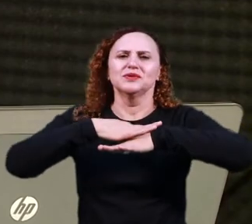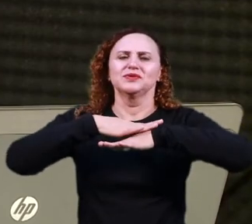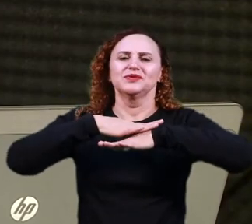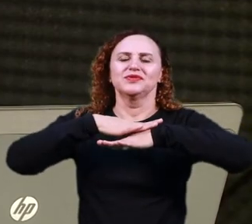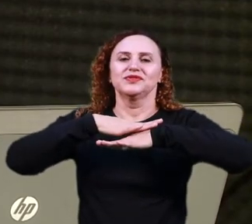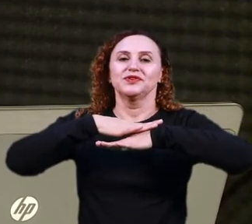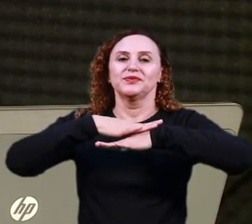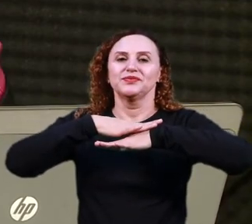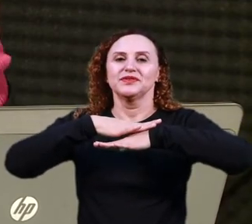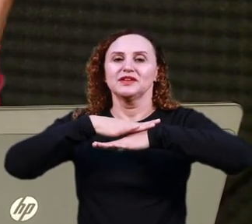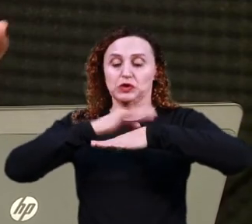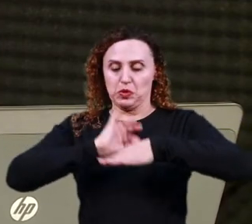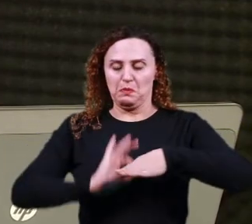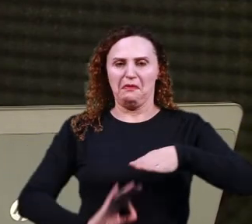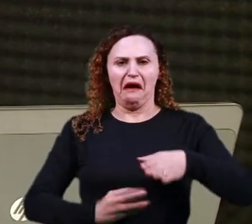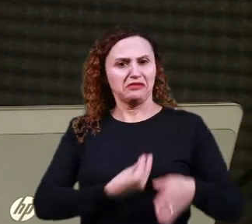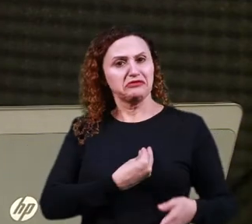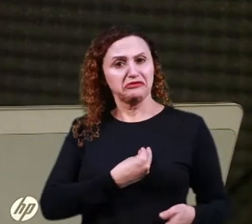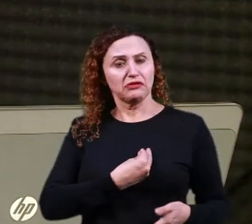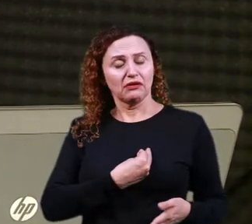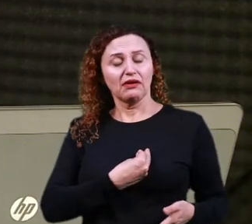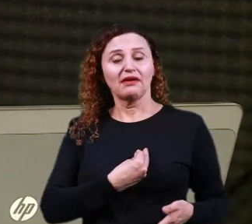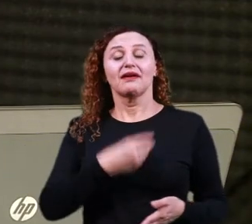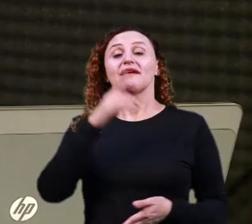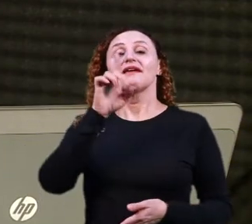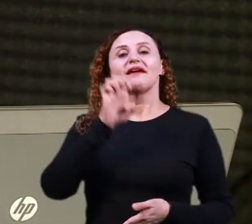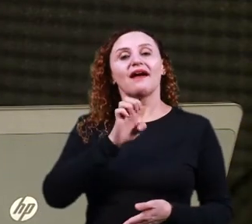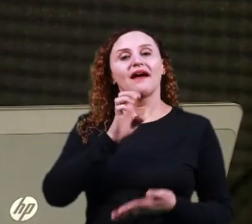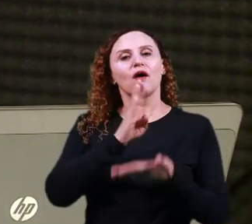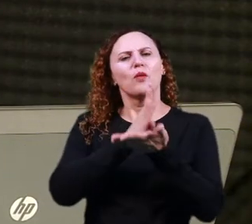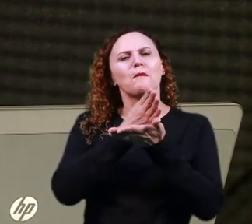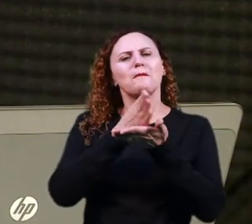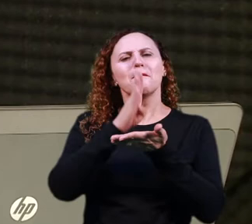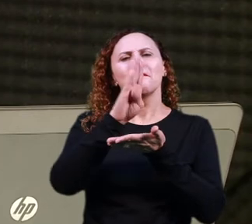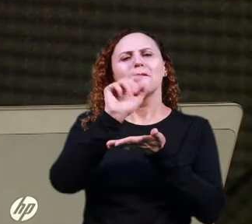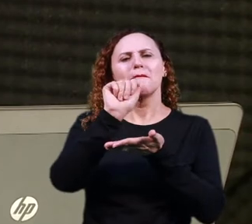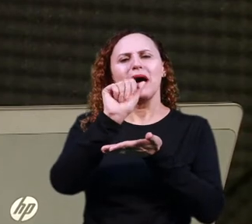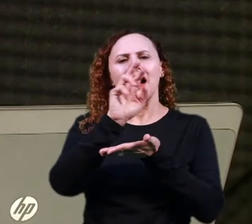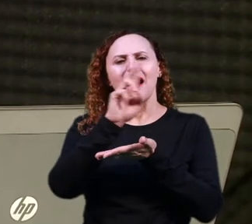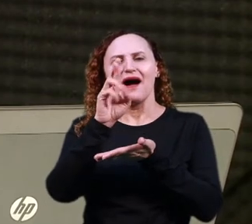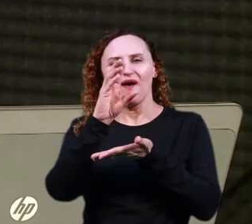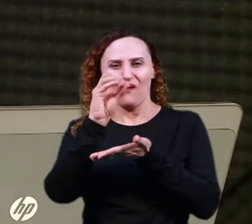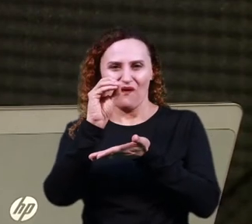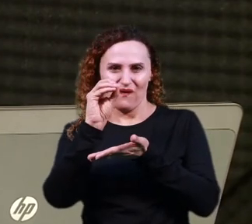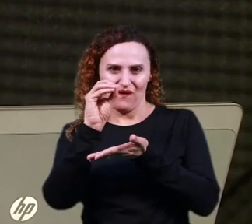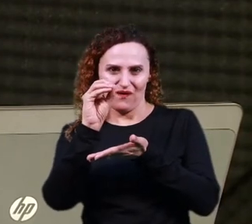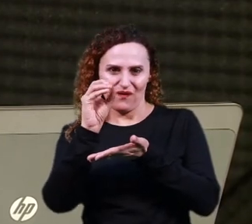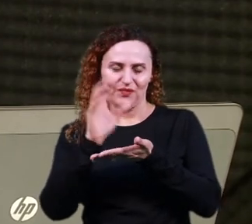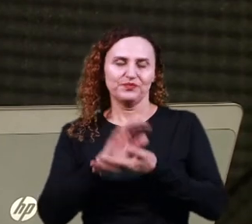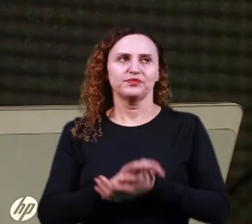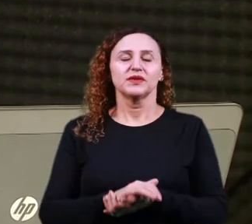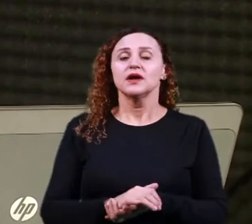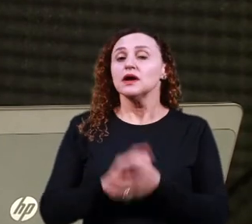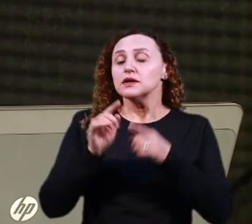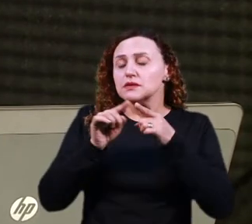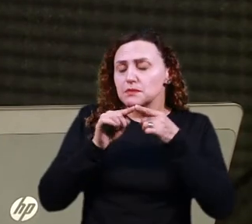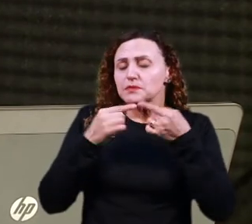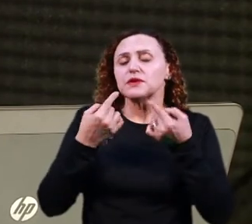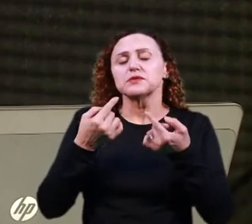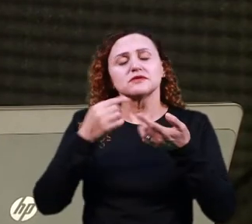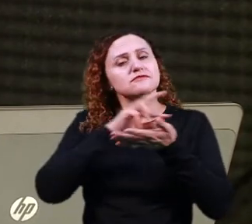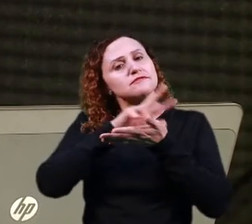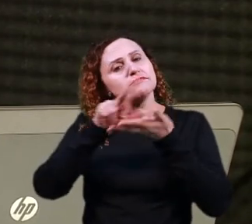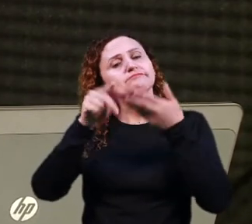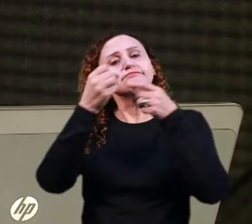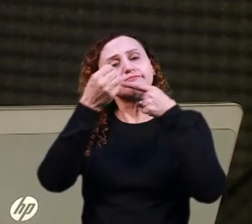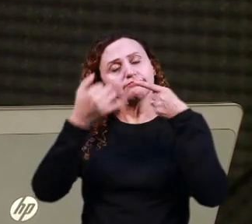barroco então nós temos várias características do texto Barroco mas também